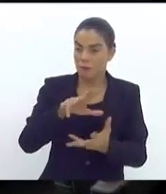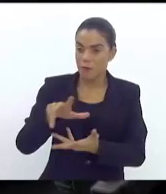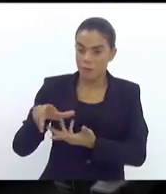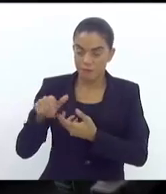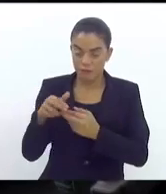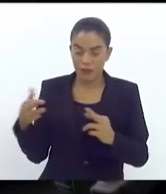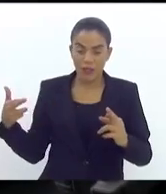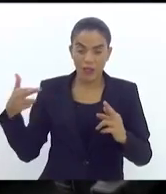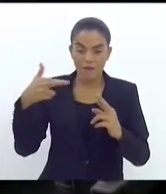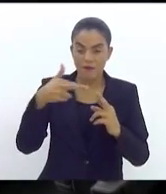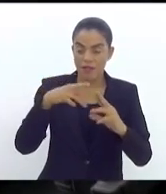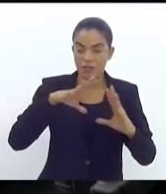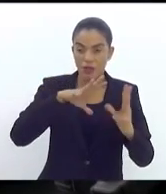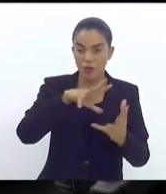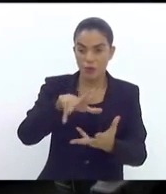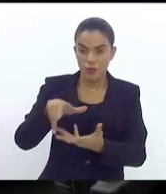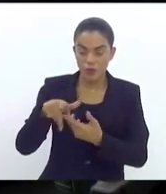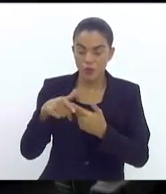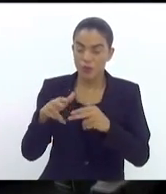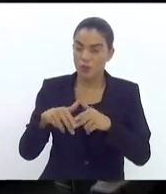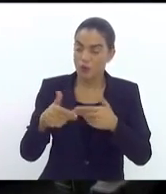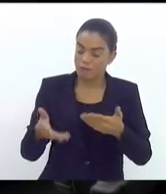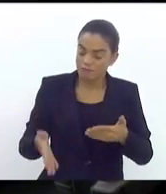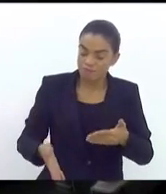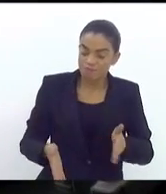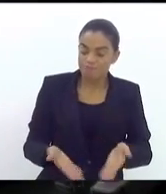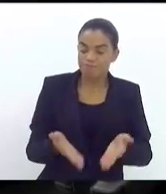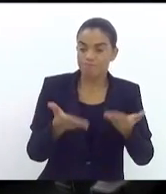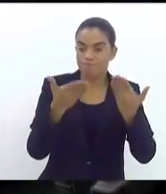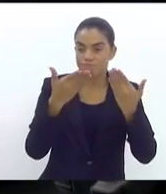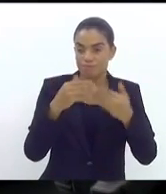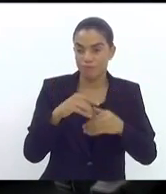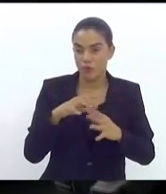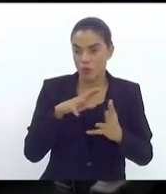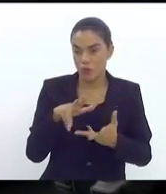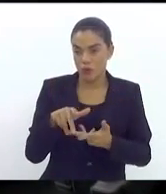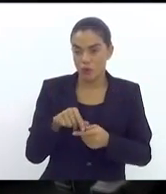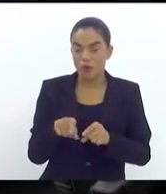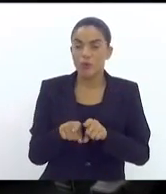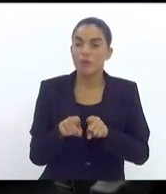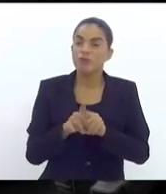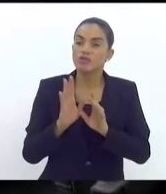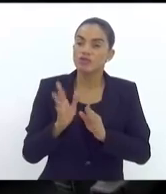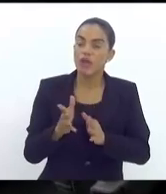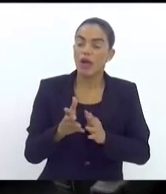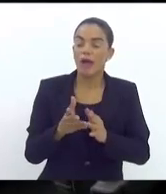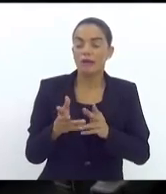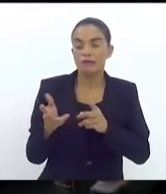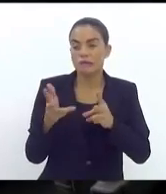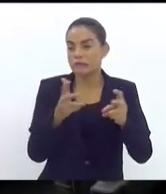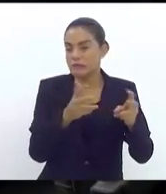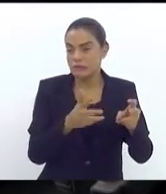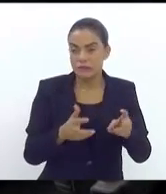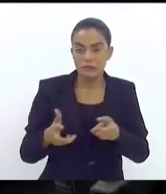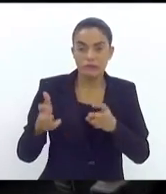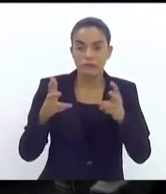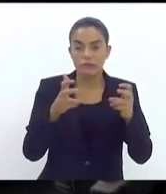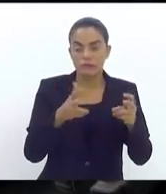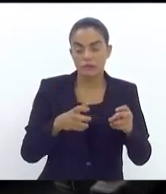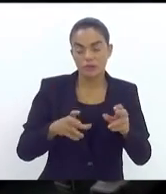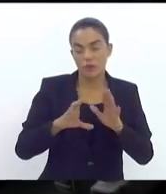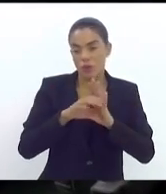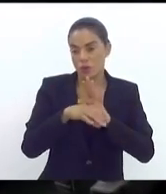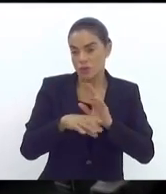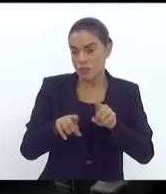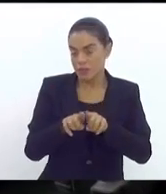dizer, internacionalmente por suas contribuições na matéria. Convém, ainda assim, expor alguns dos consensos que permeiam a matéria, ainda que sem o